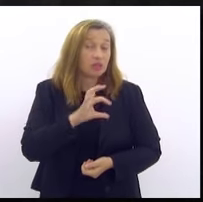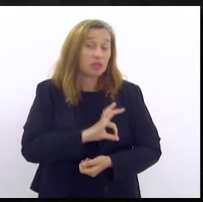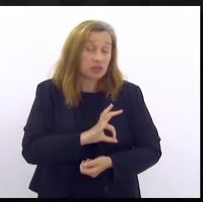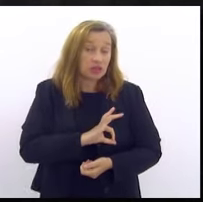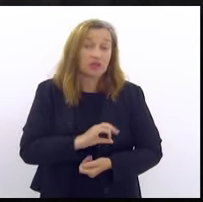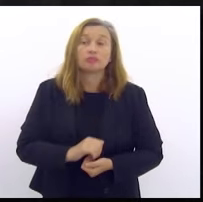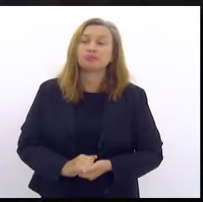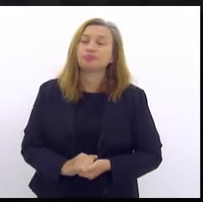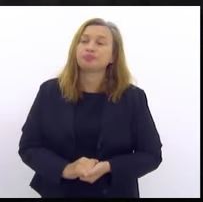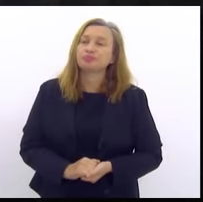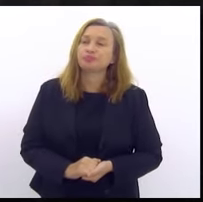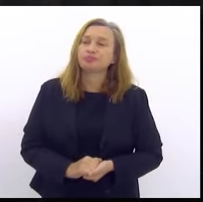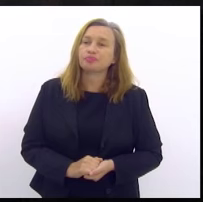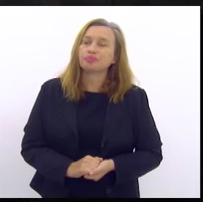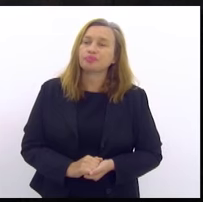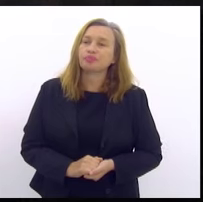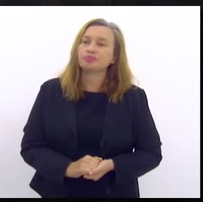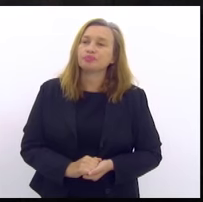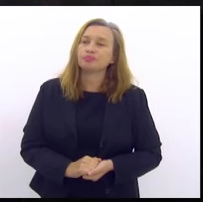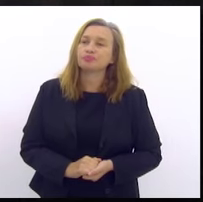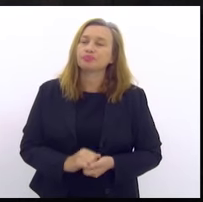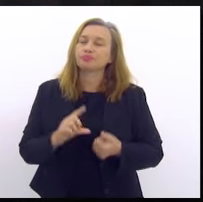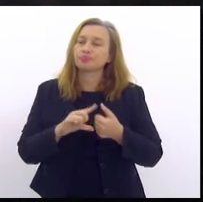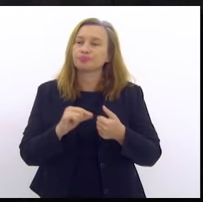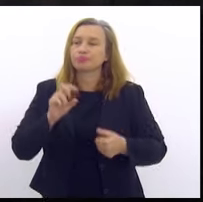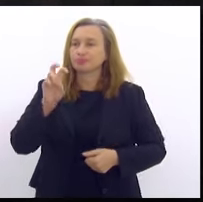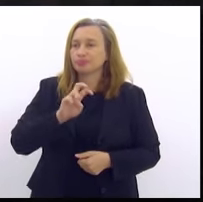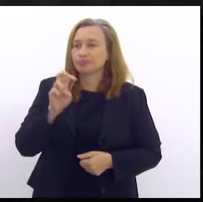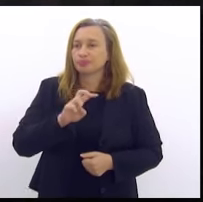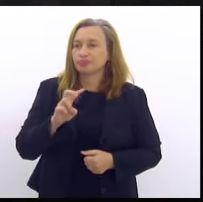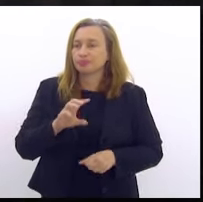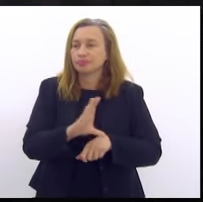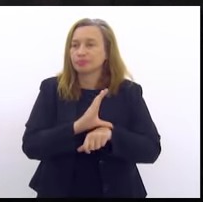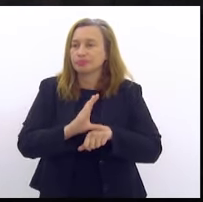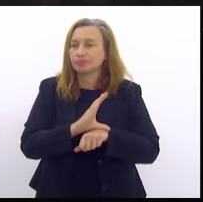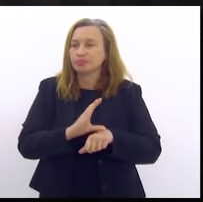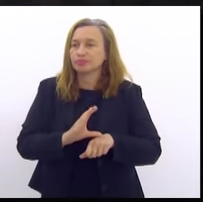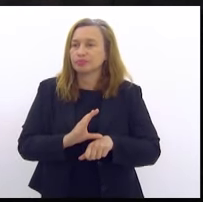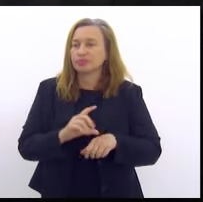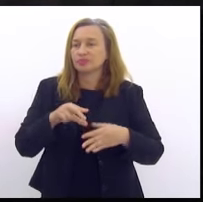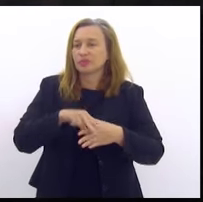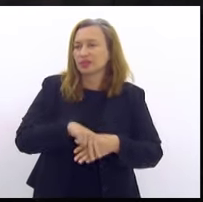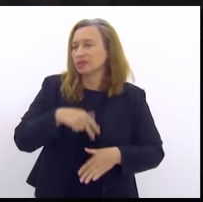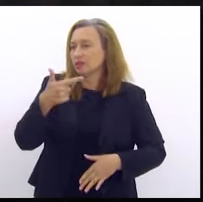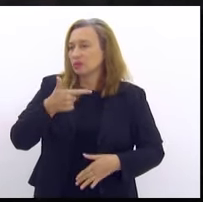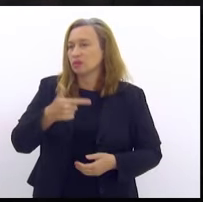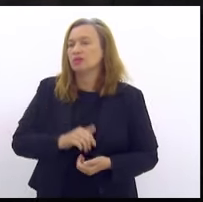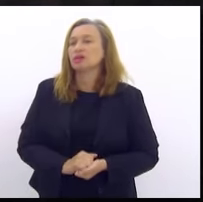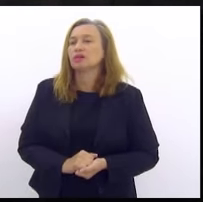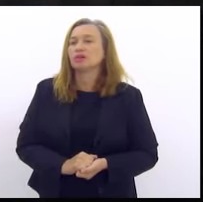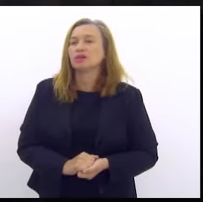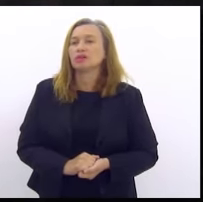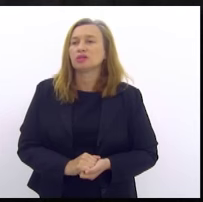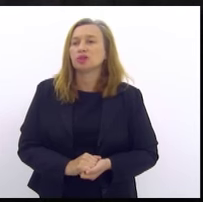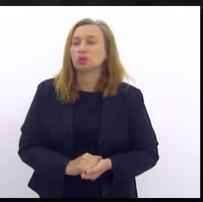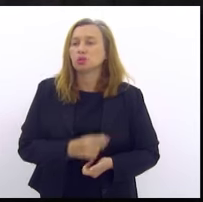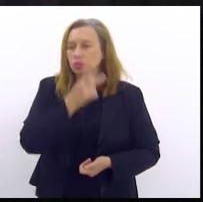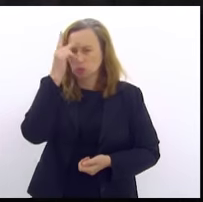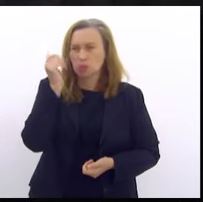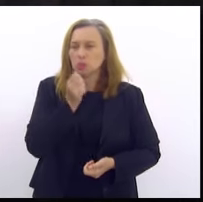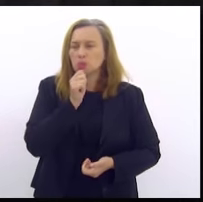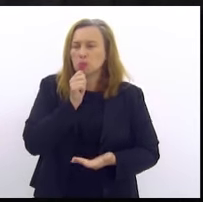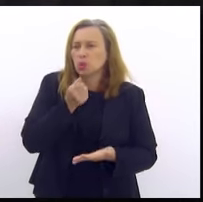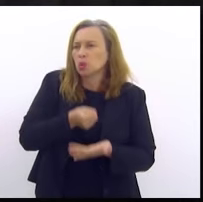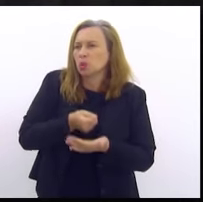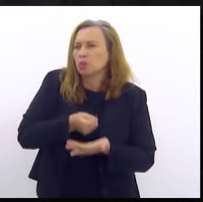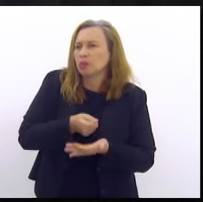policiais. E o artigo 5º da Constituição, no inciso 2, diz que ninguém será obrigado a fazer